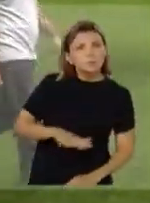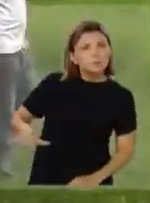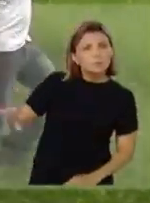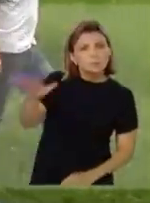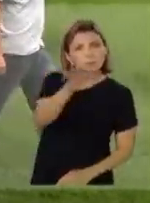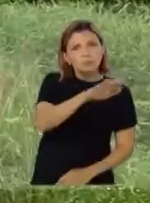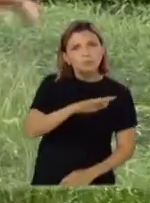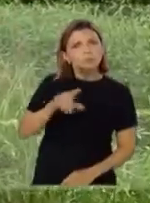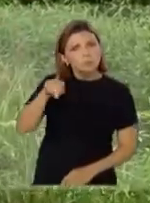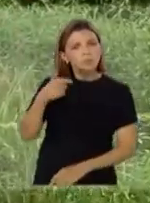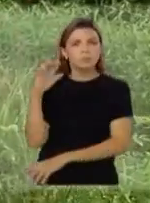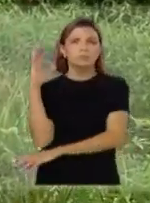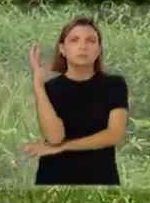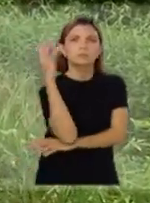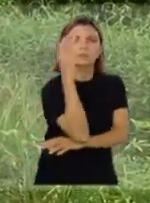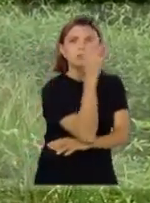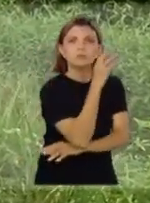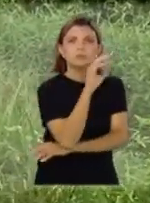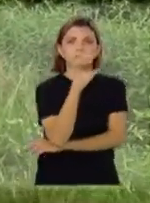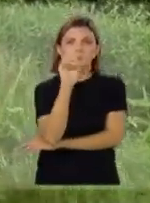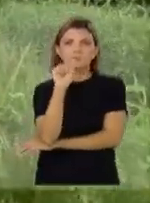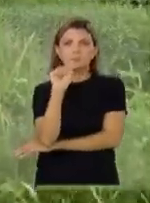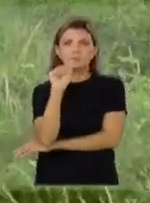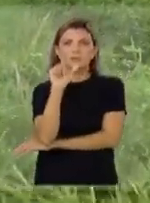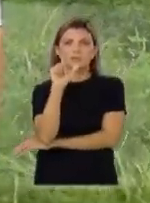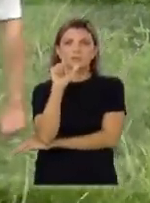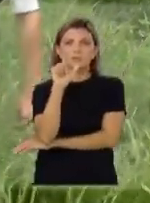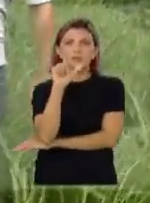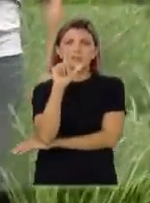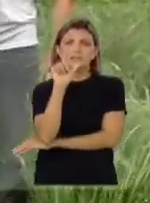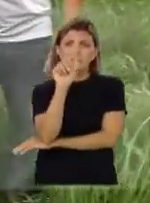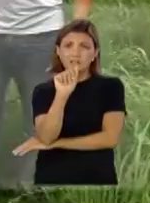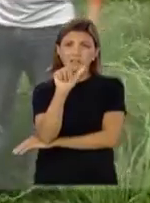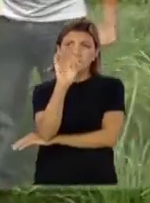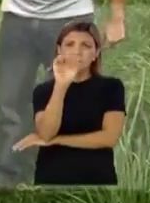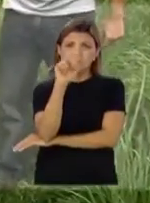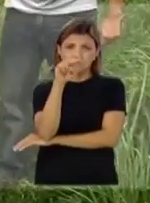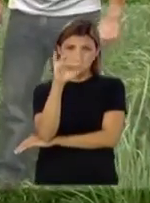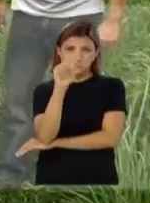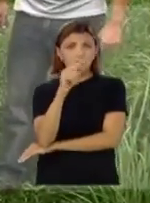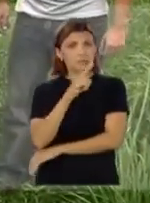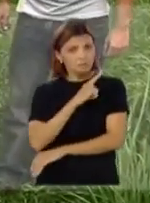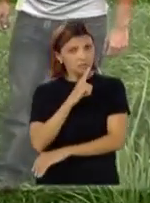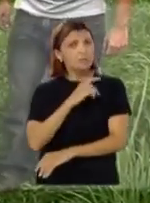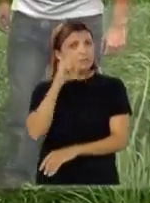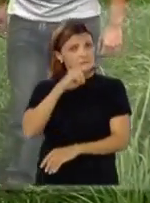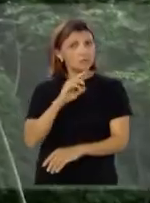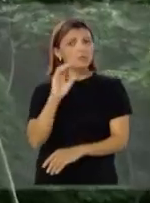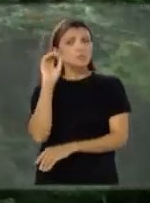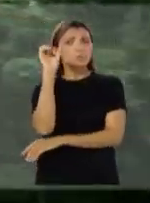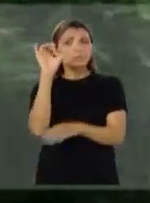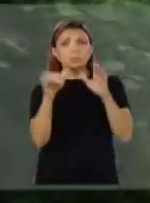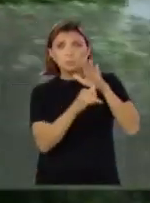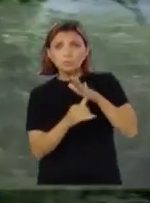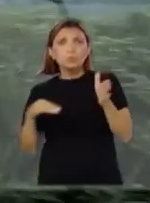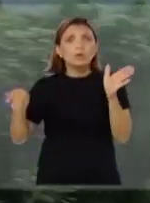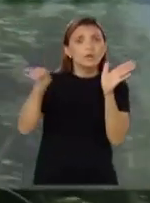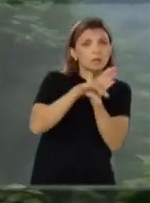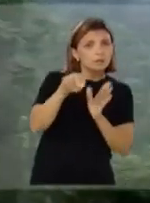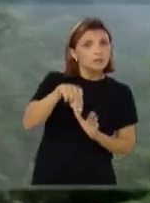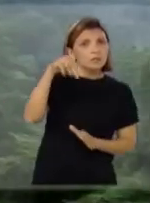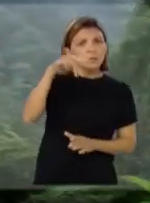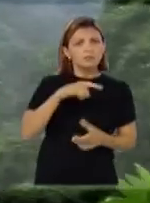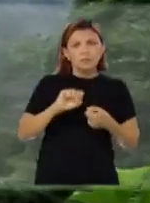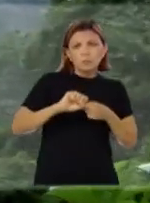aqui a Mata Atlântica é toda essa Floresta de encosta nossa ela vai bem além de São Paulo muito além Tata ela vai do Rio Grande do Sul ao Rio Grande do